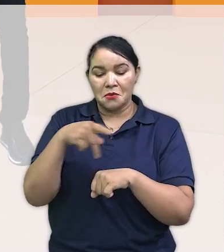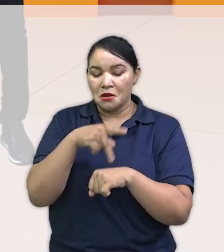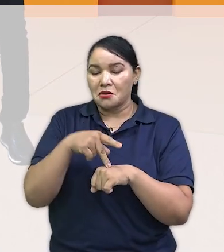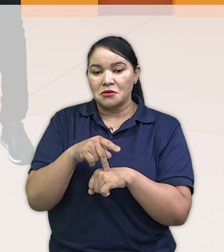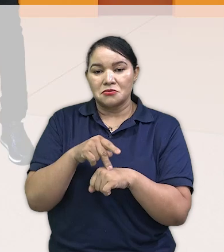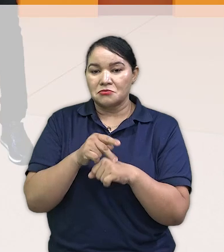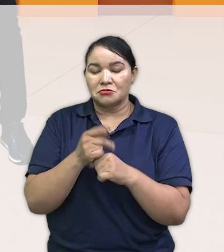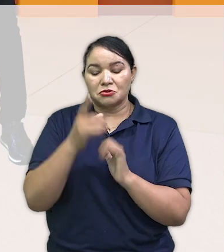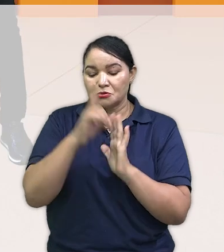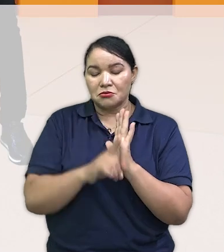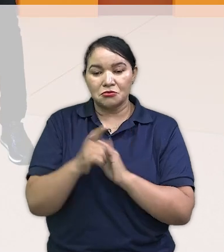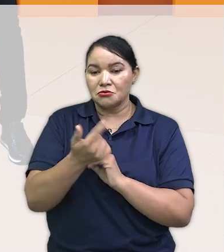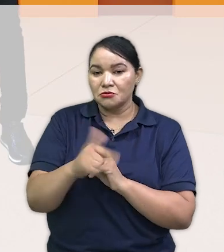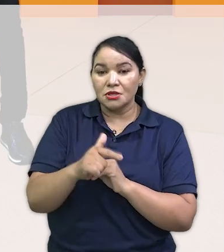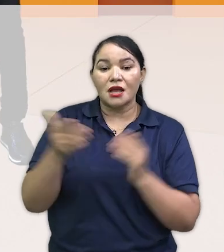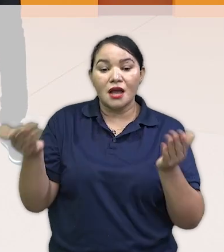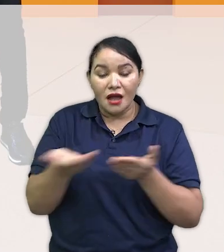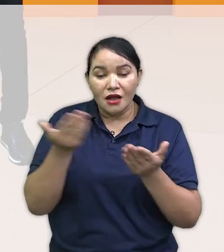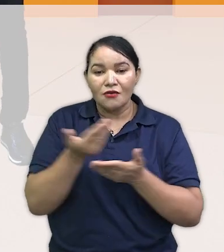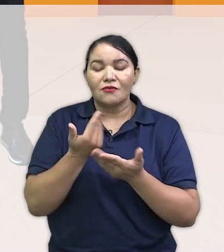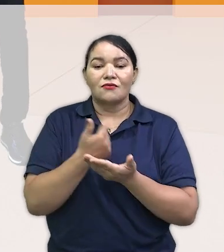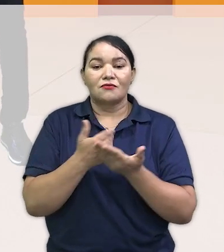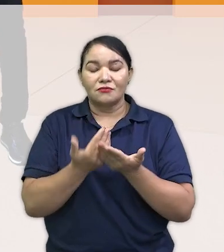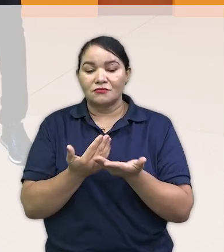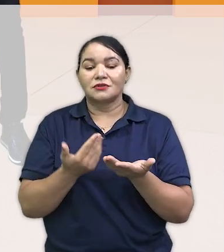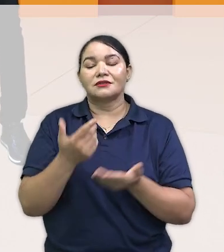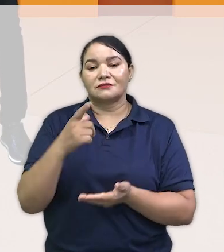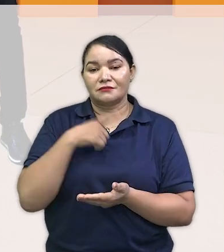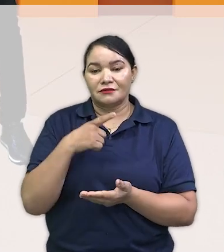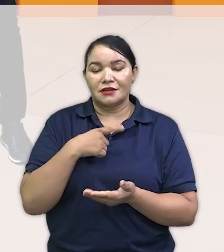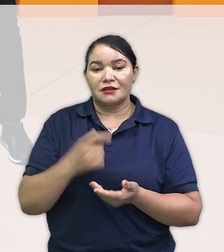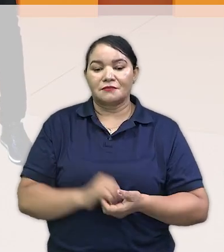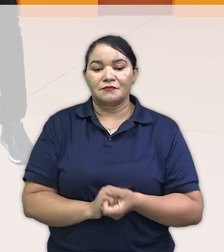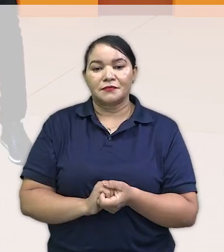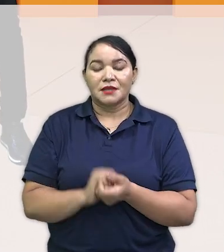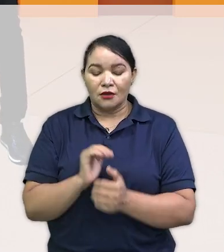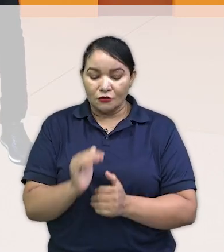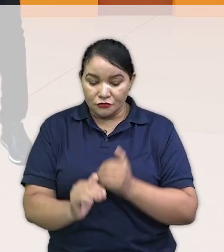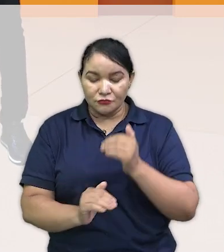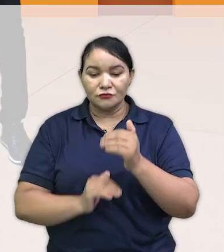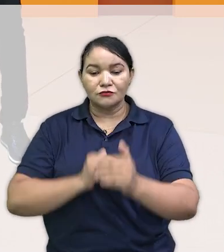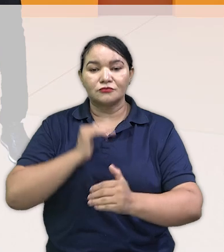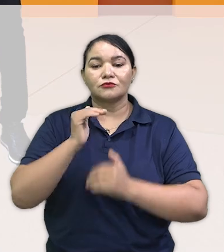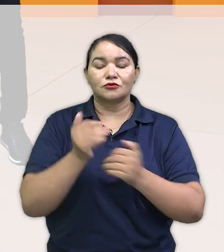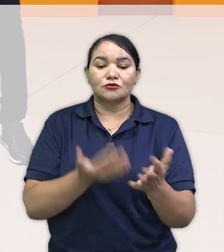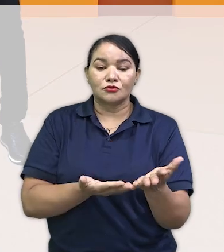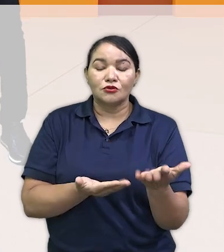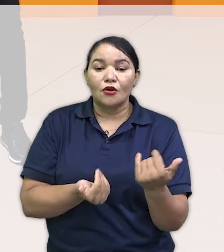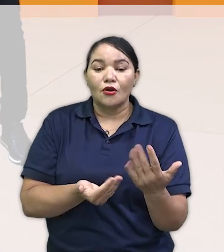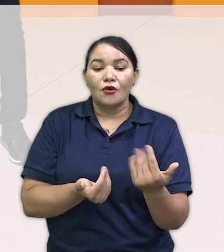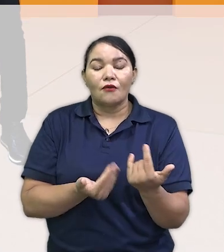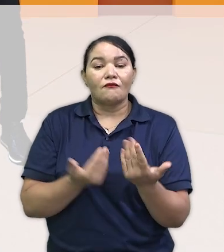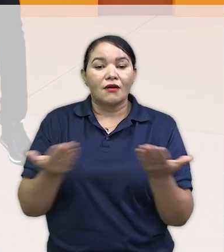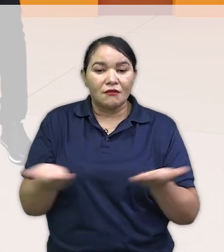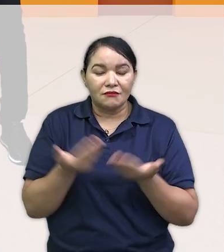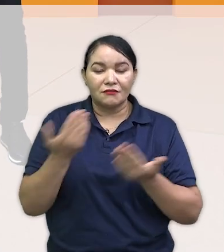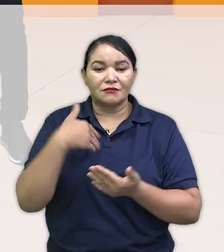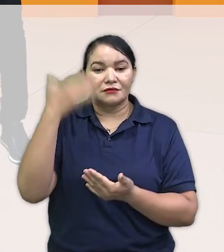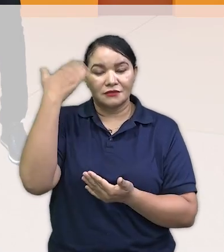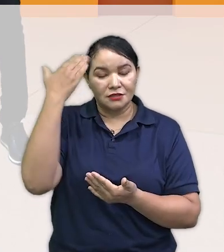país. Isso significa o quê? Que cada vez mais essa juventude